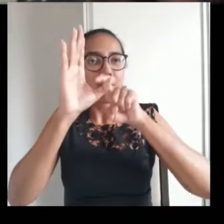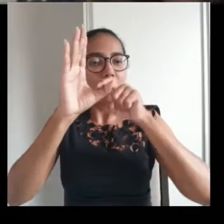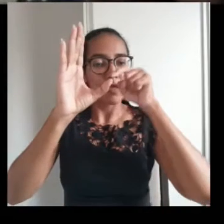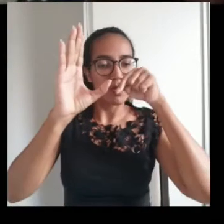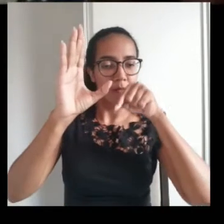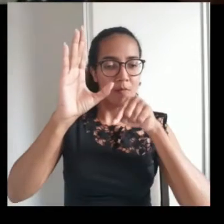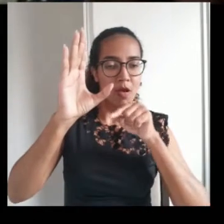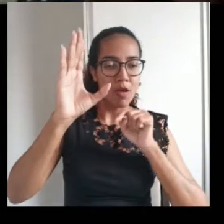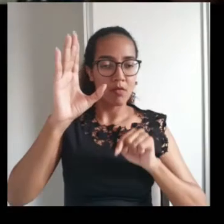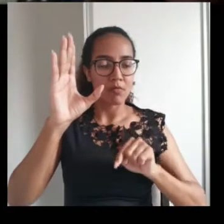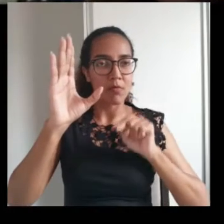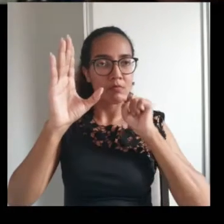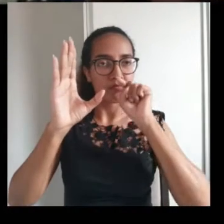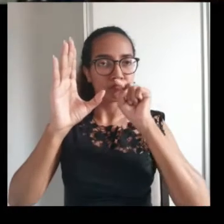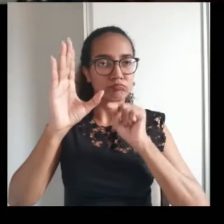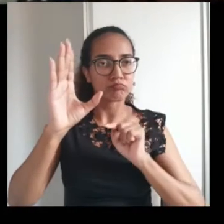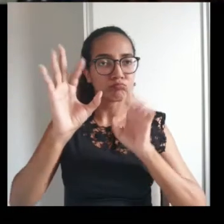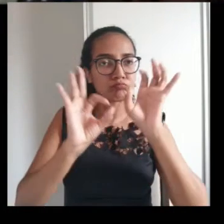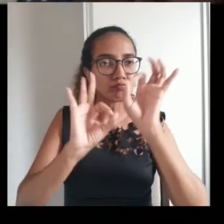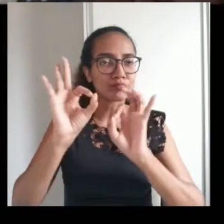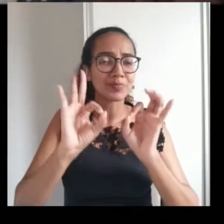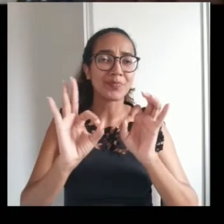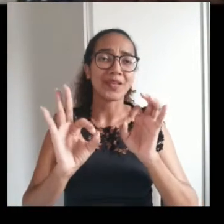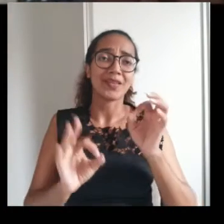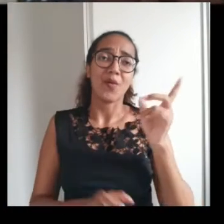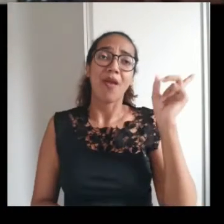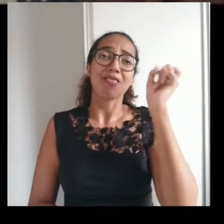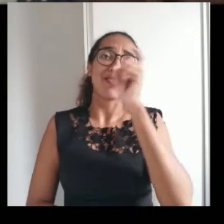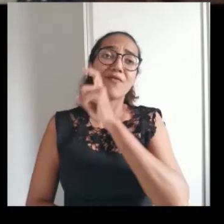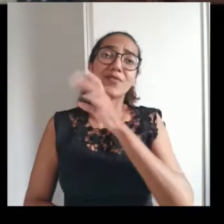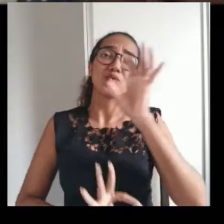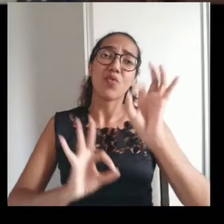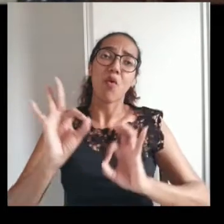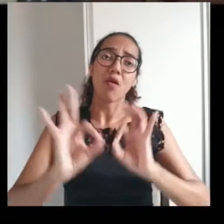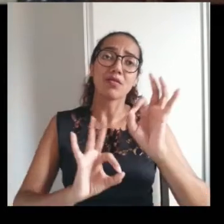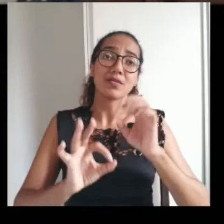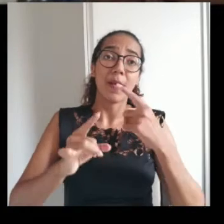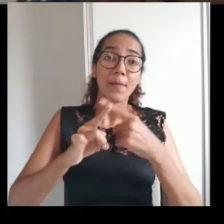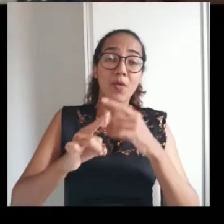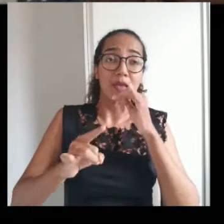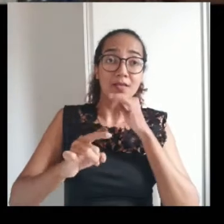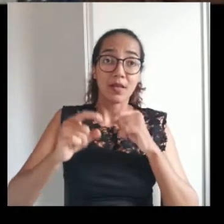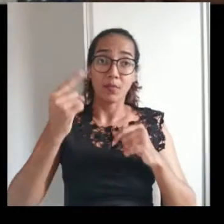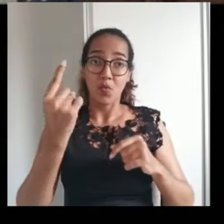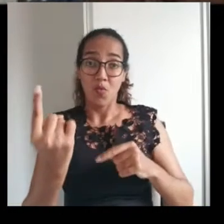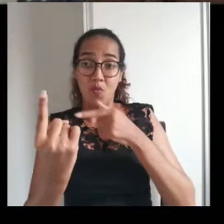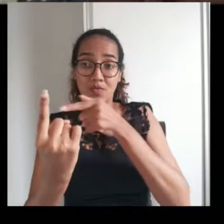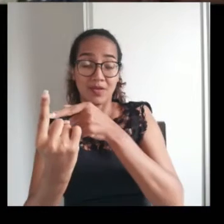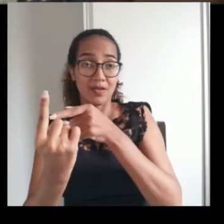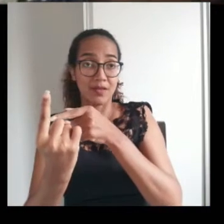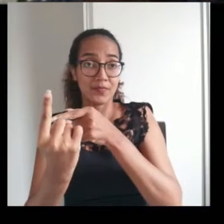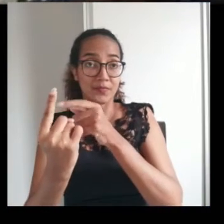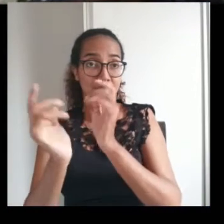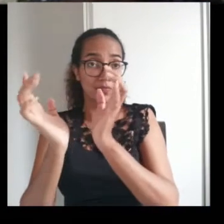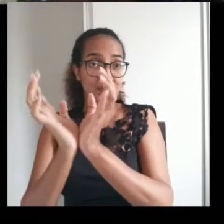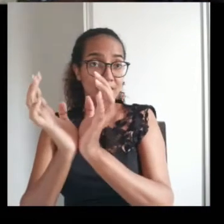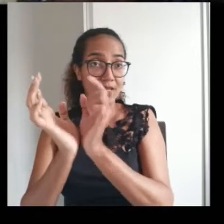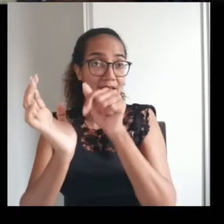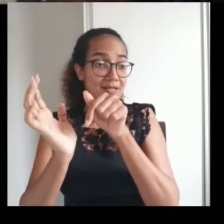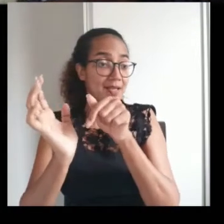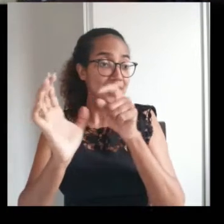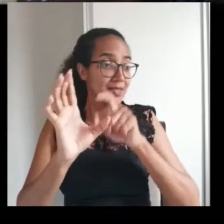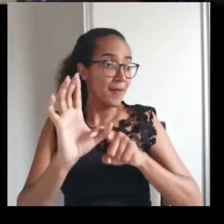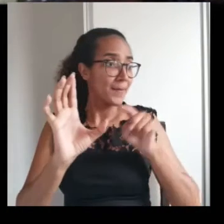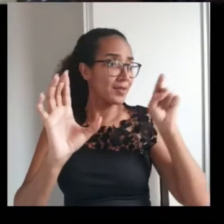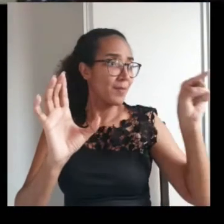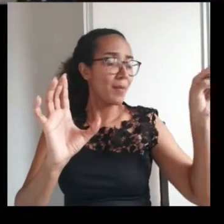muito difícil de manter. Por quê? Porque muito provavelmente esse cara que é usado por todo mundo, se eu alterar ele e eu inserir um bug aqui,